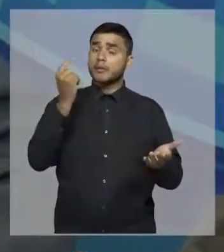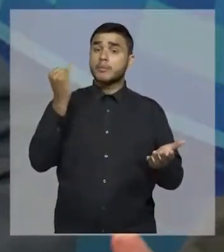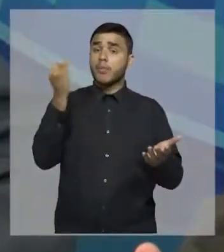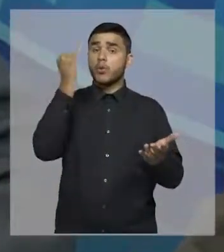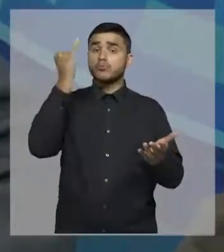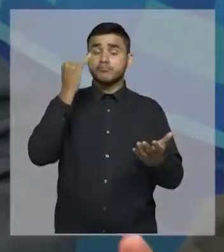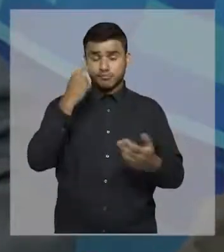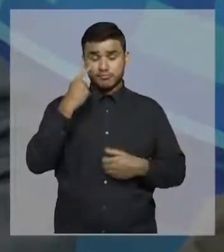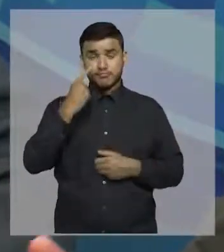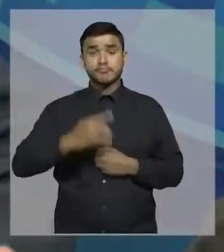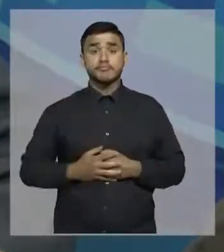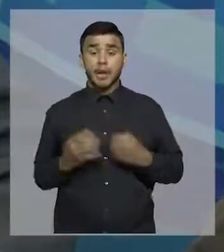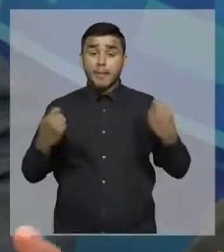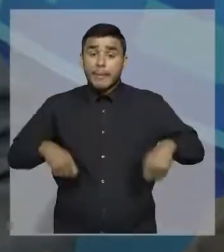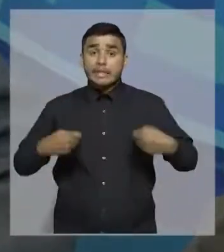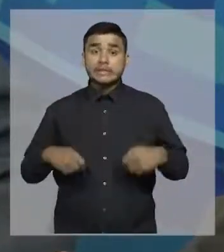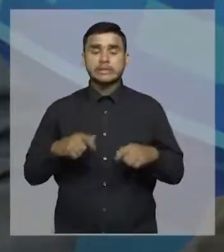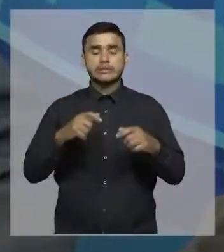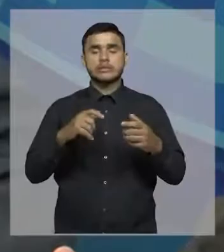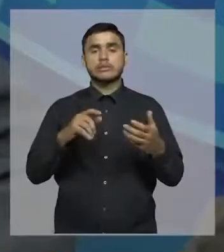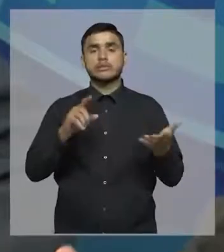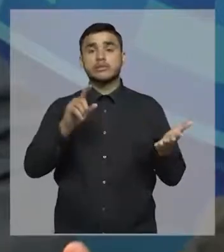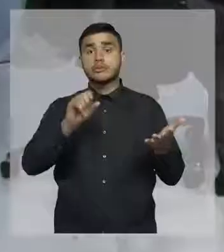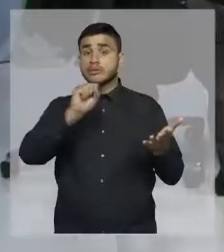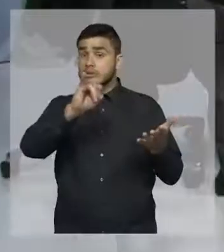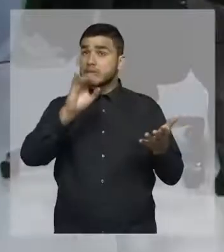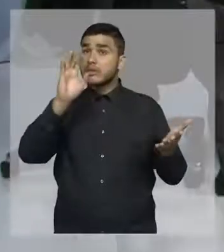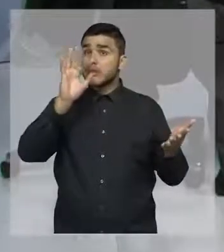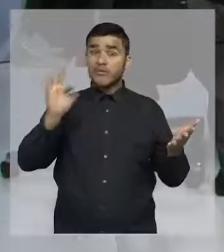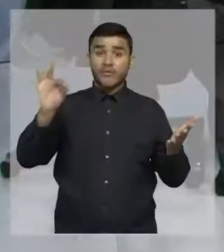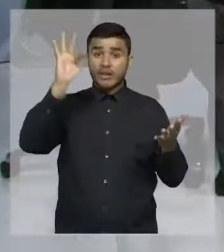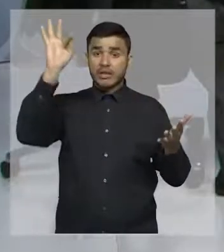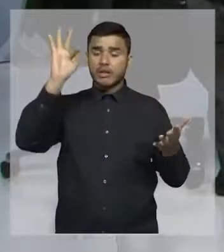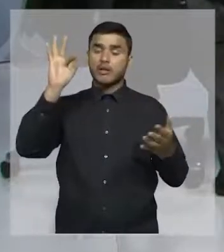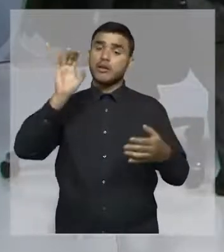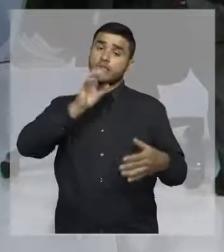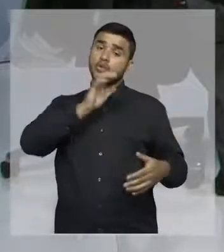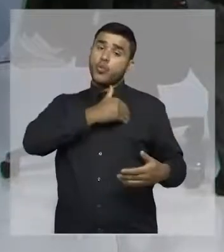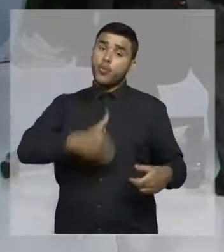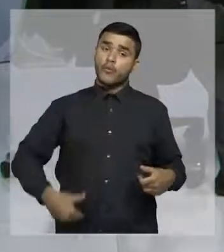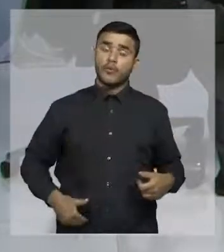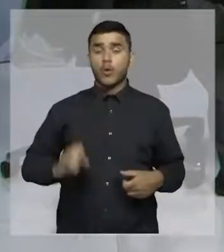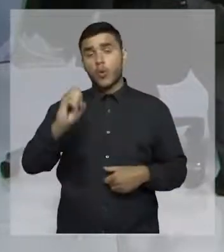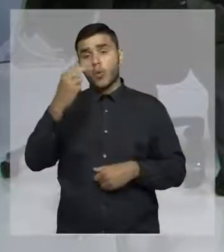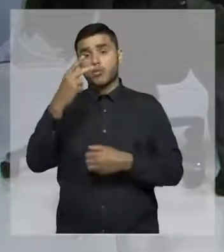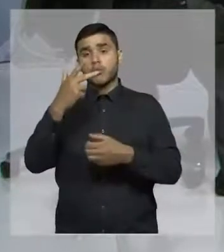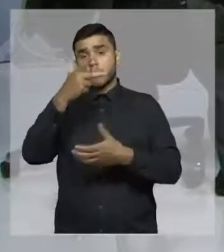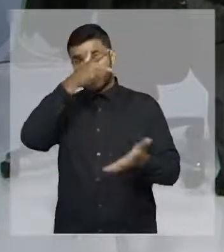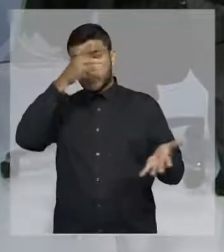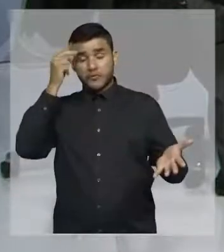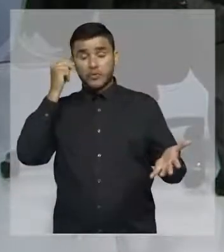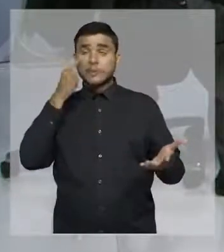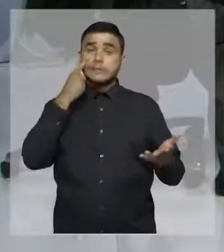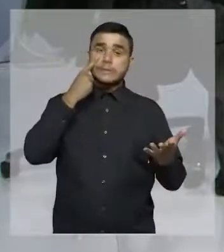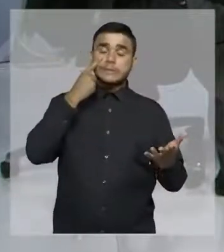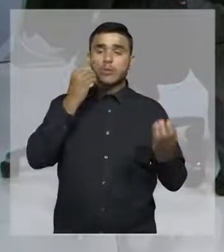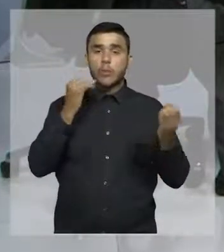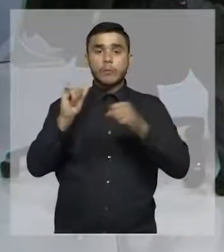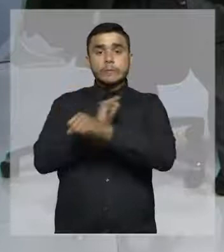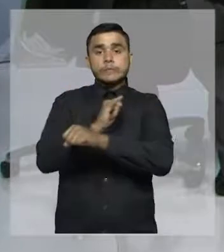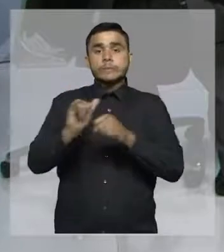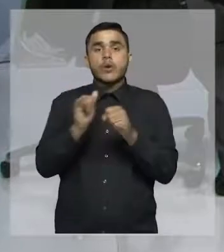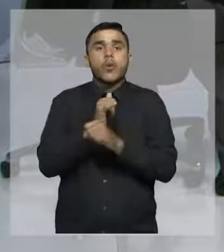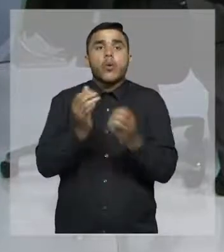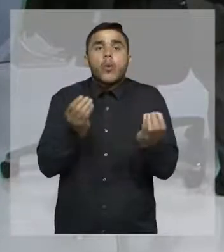o Estado, a União, os estados e os municípios não podem fazer nenhuma renúncia fiscal ou não estão sabendo como substituir uma